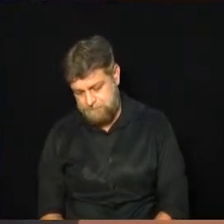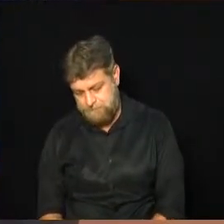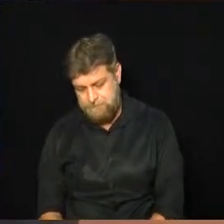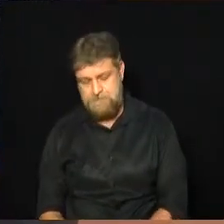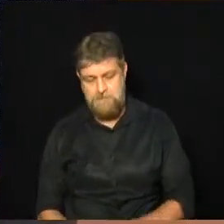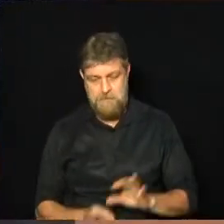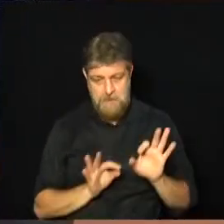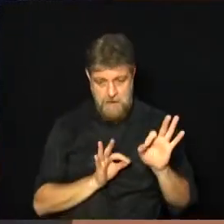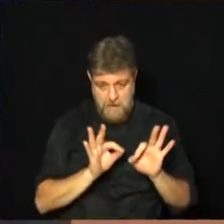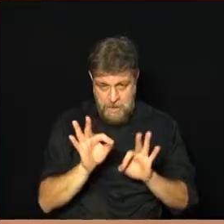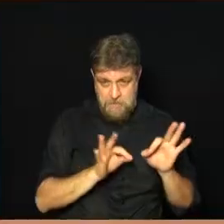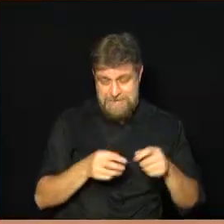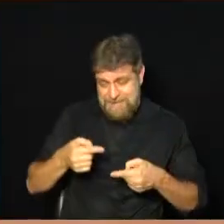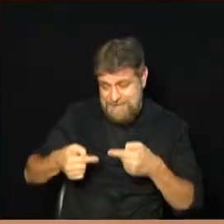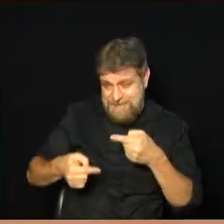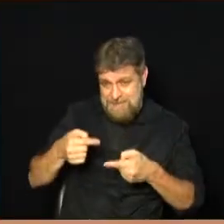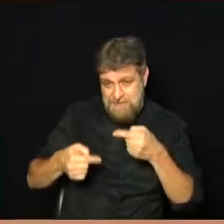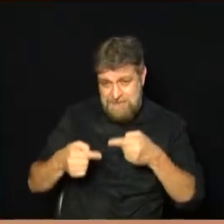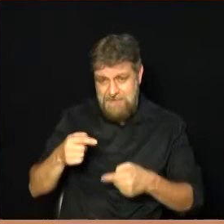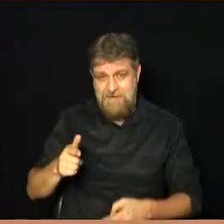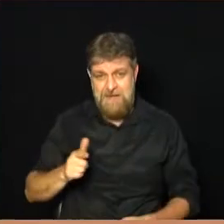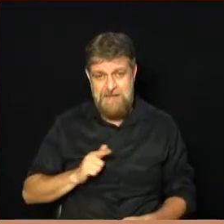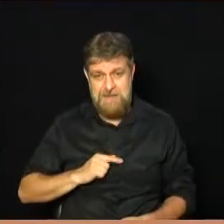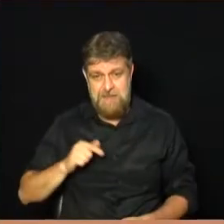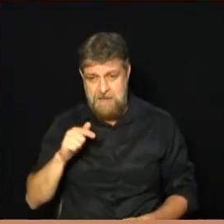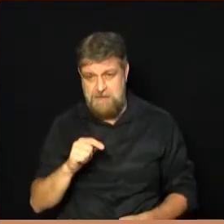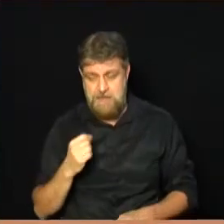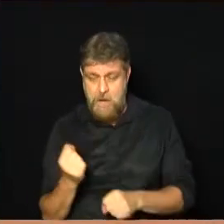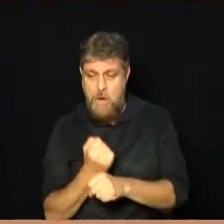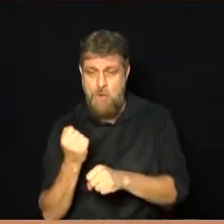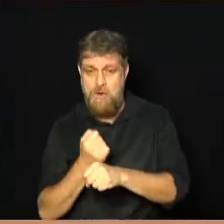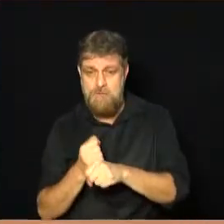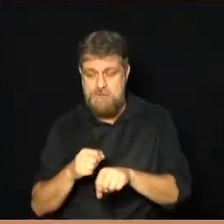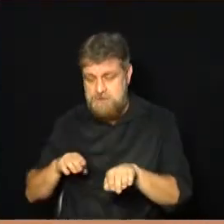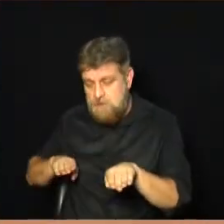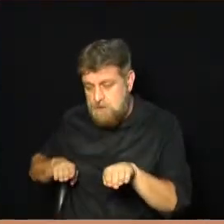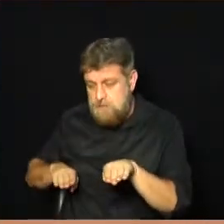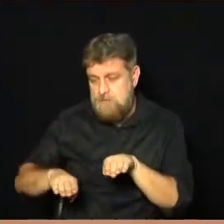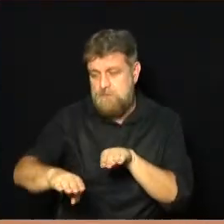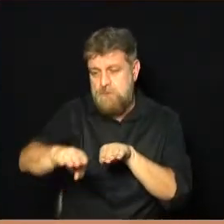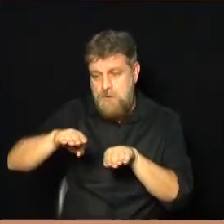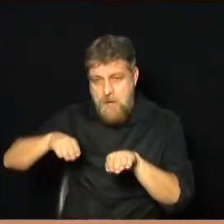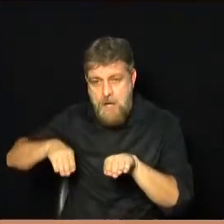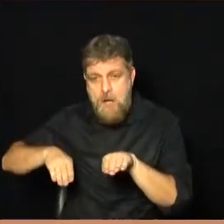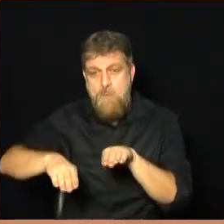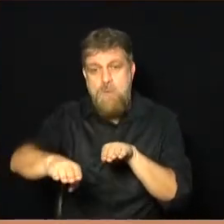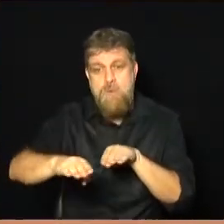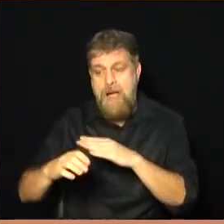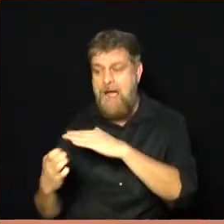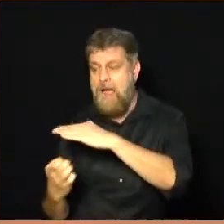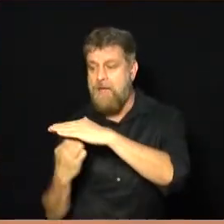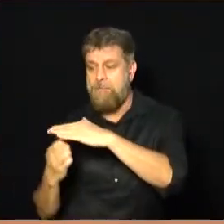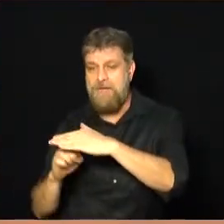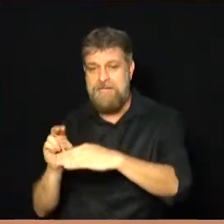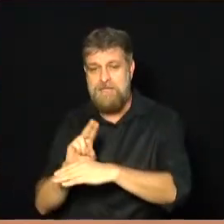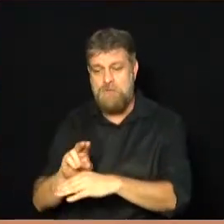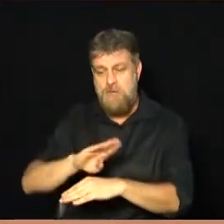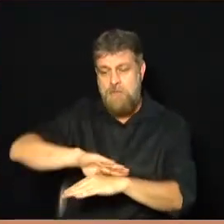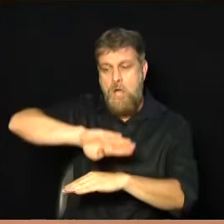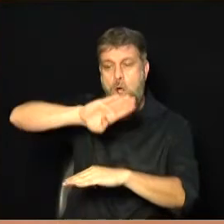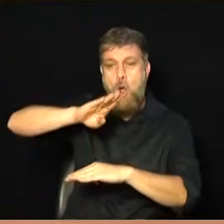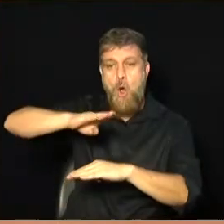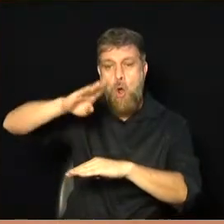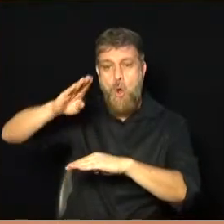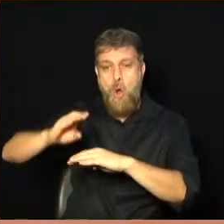porque ele tem que ser compatibilizado com a previsão da construção das marginais pela Colinas. Você sabe que as